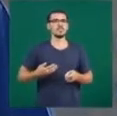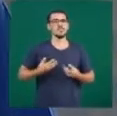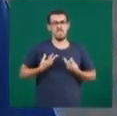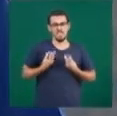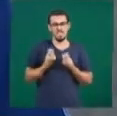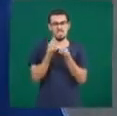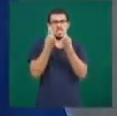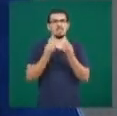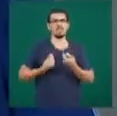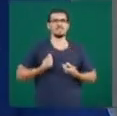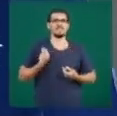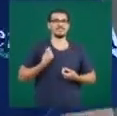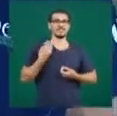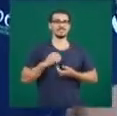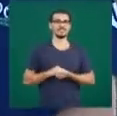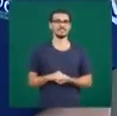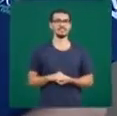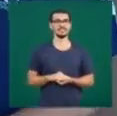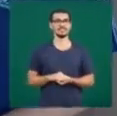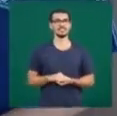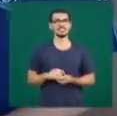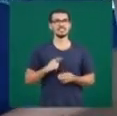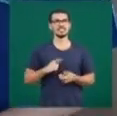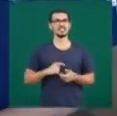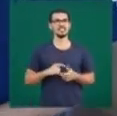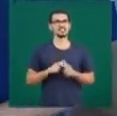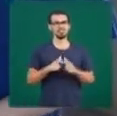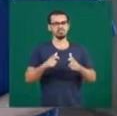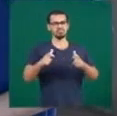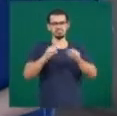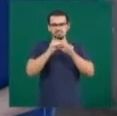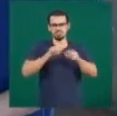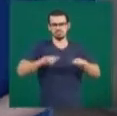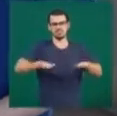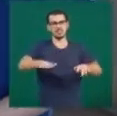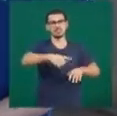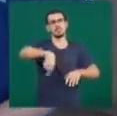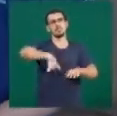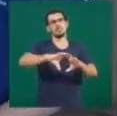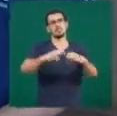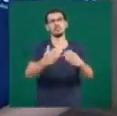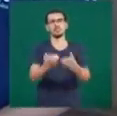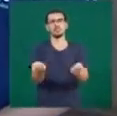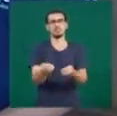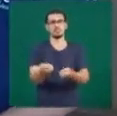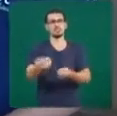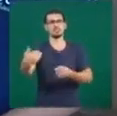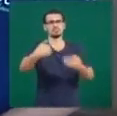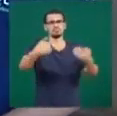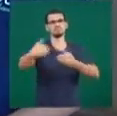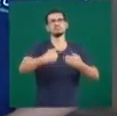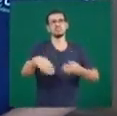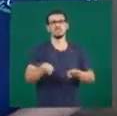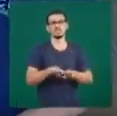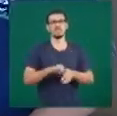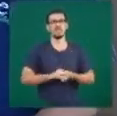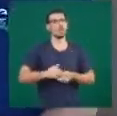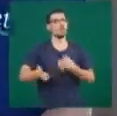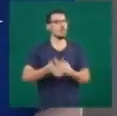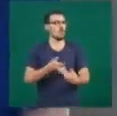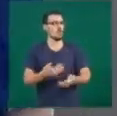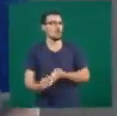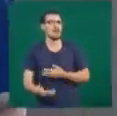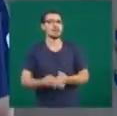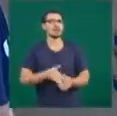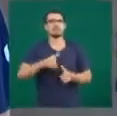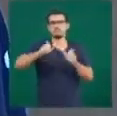esse paciente. Lembrando que o evento se estende para fora da universidade, né? Qualquer pessoa que tenha interesse no assunto pode participar? Sim, qualquer médico